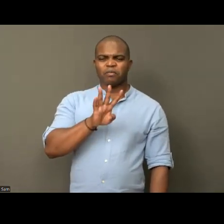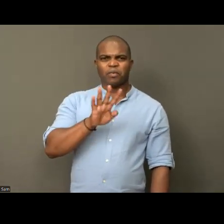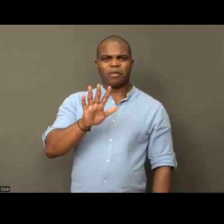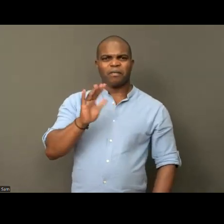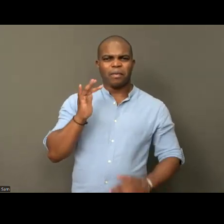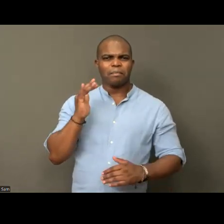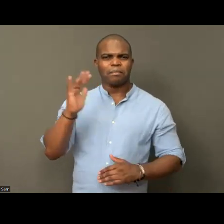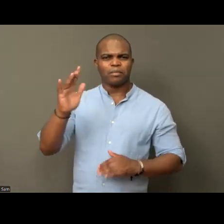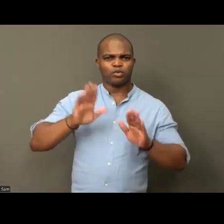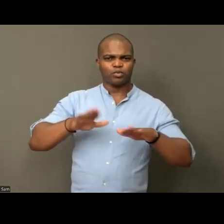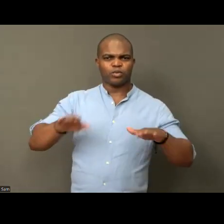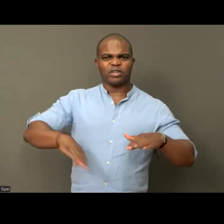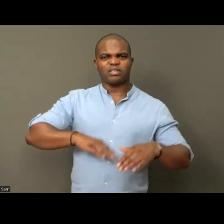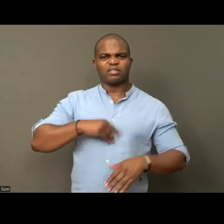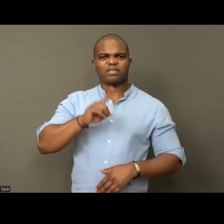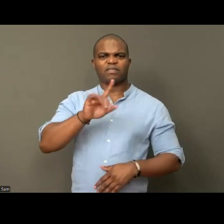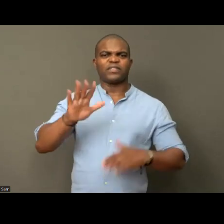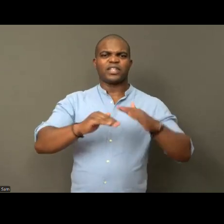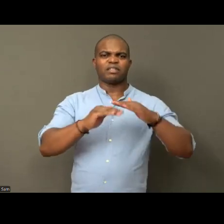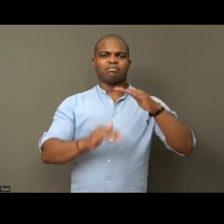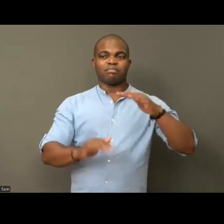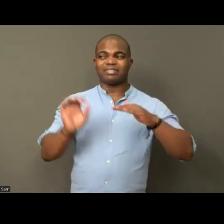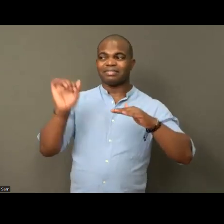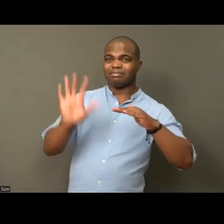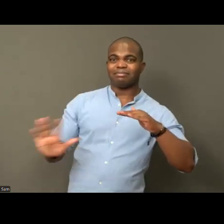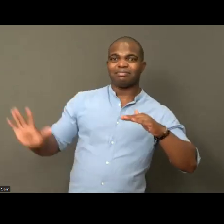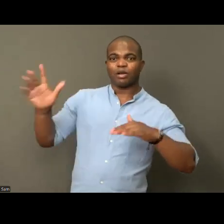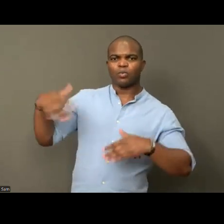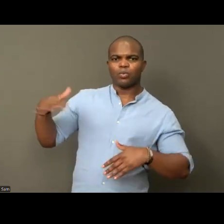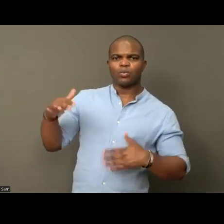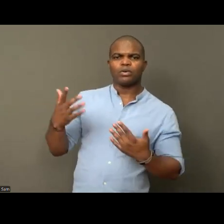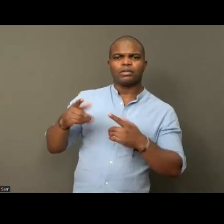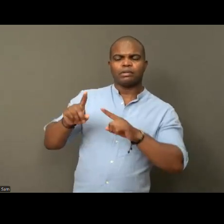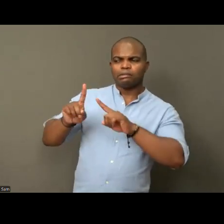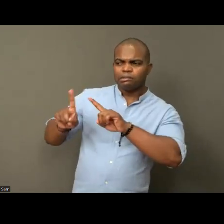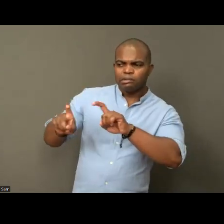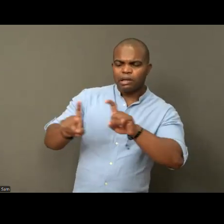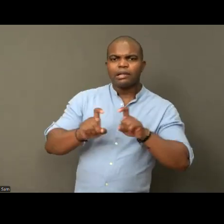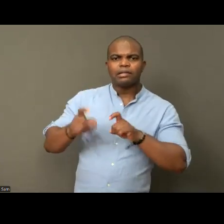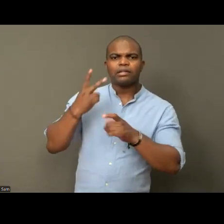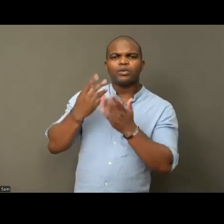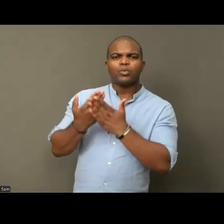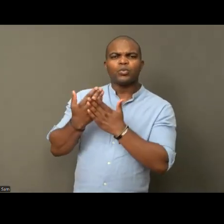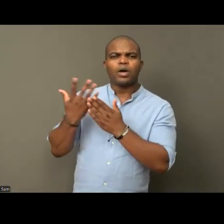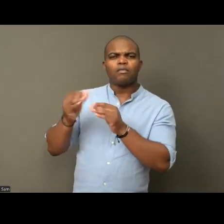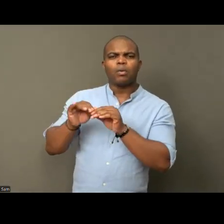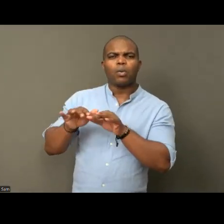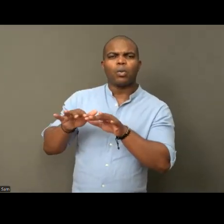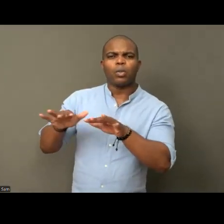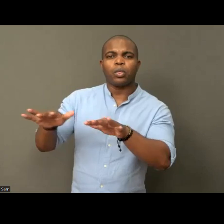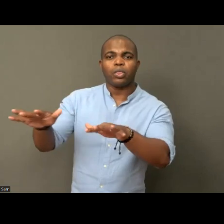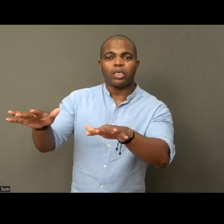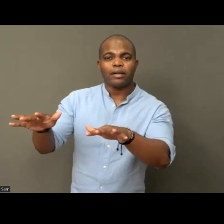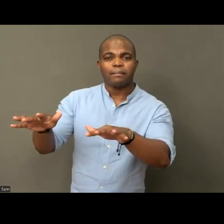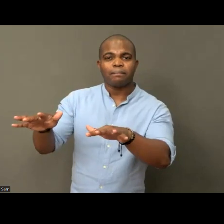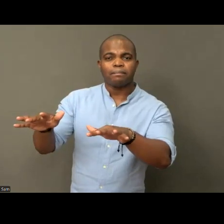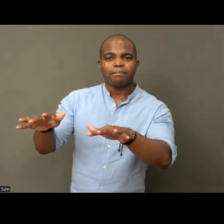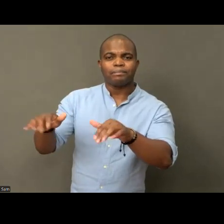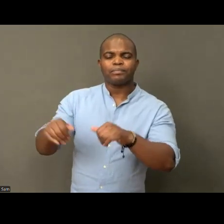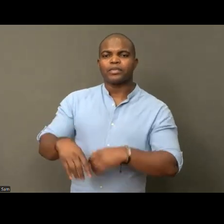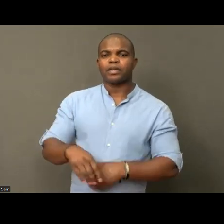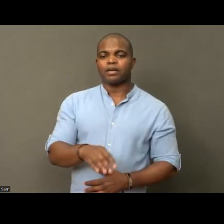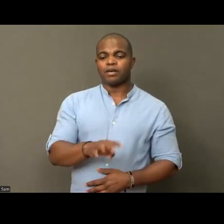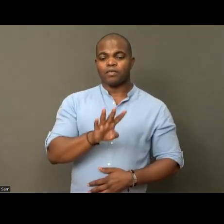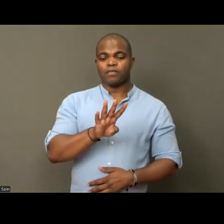região. Um total de 480 mil novos casos de malária foram relatados. Mais de 78